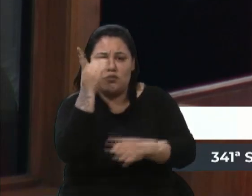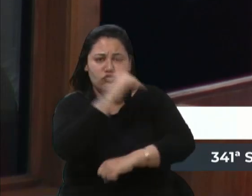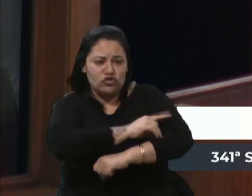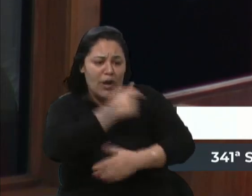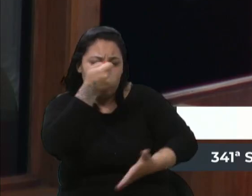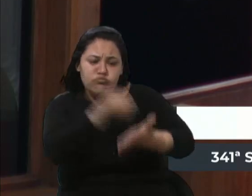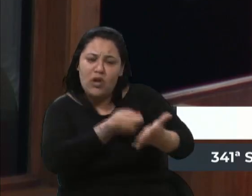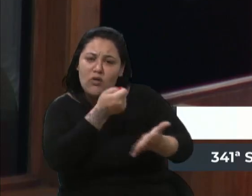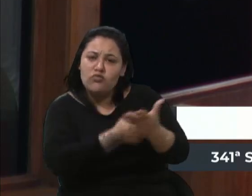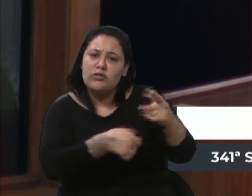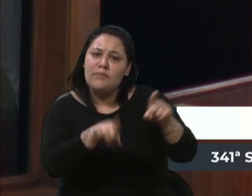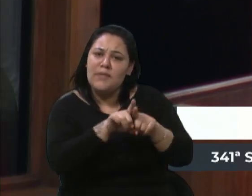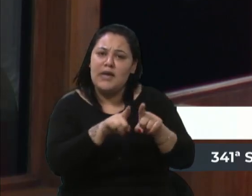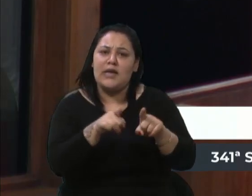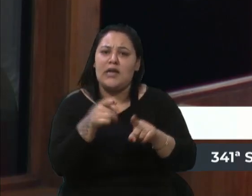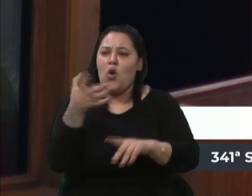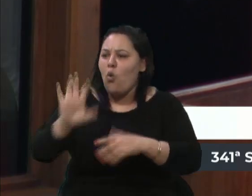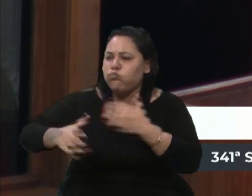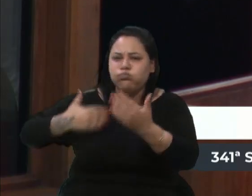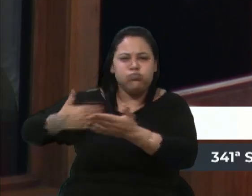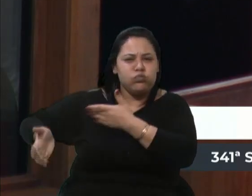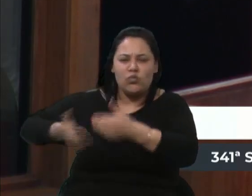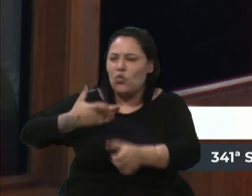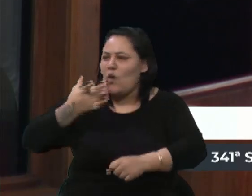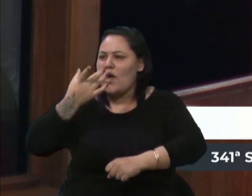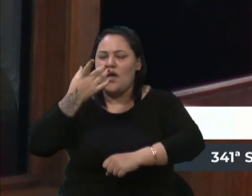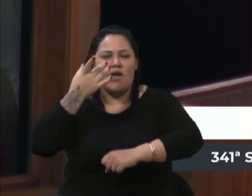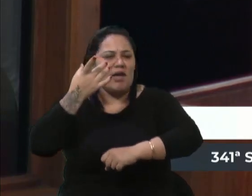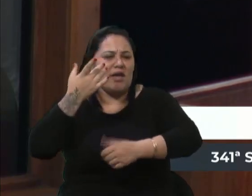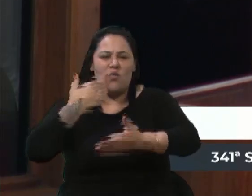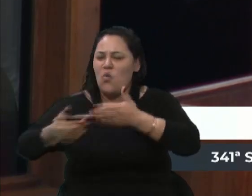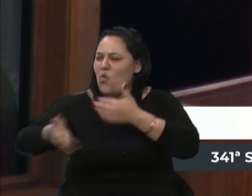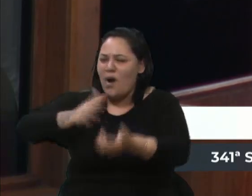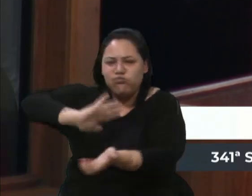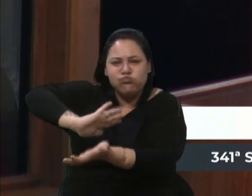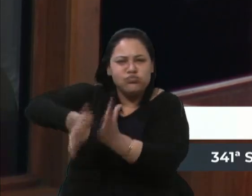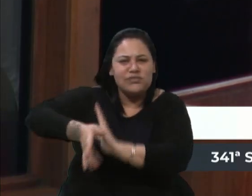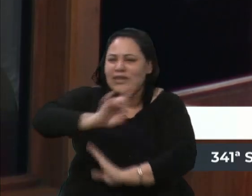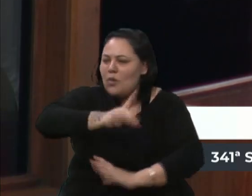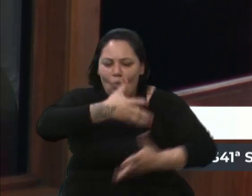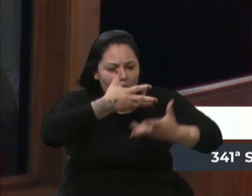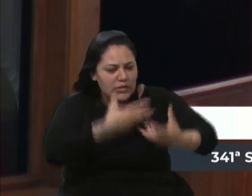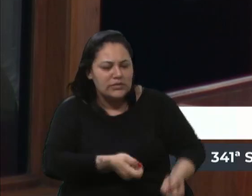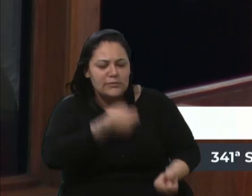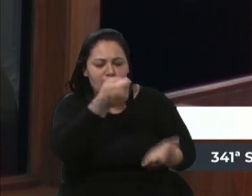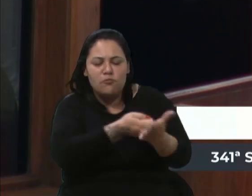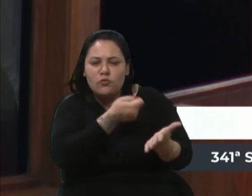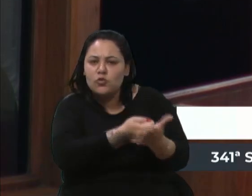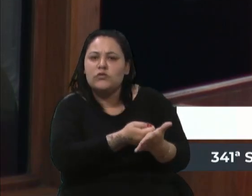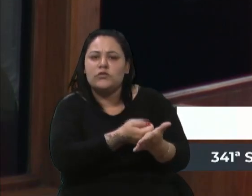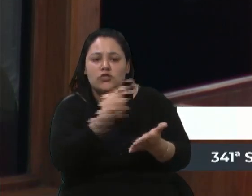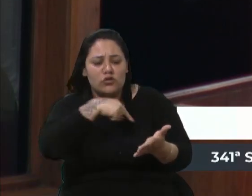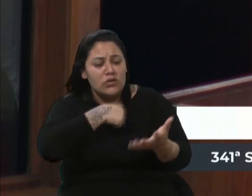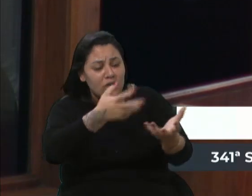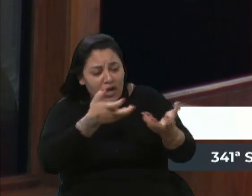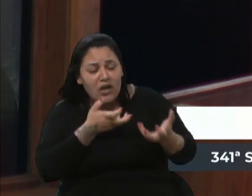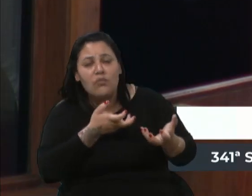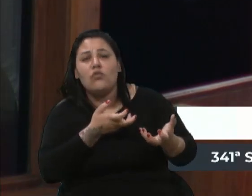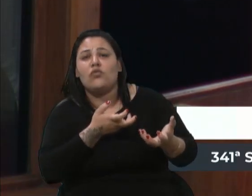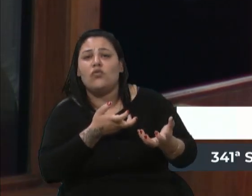luta contra qualquer tipo de intolerância, contra qualquer tipo de discriminação, a gente quer trazer